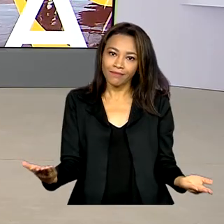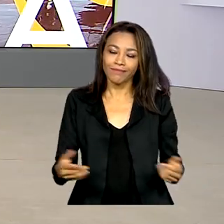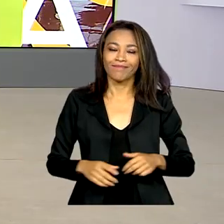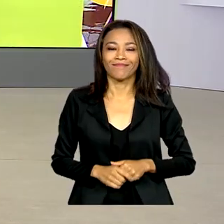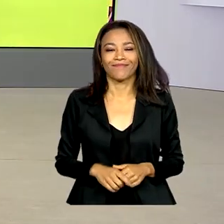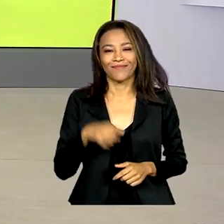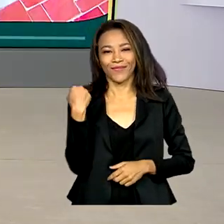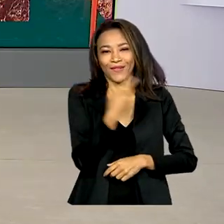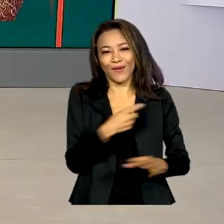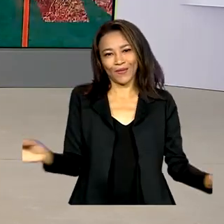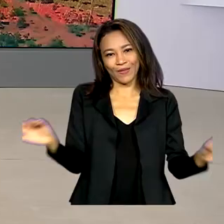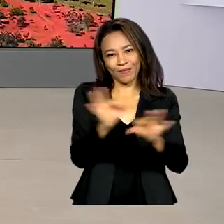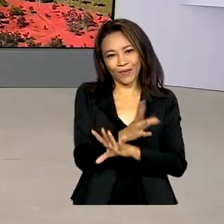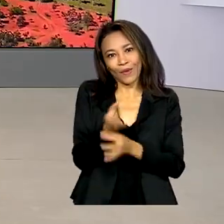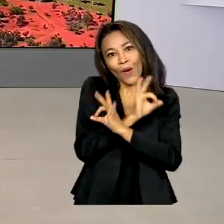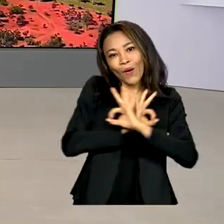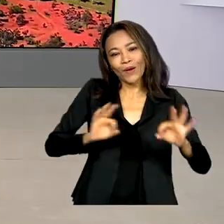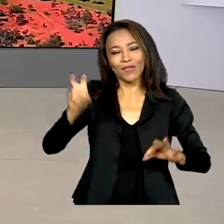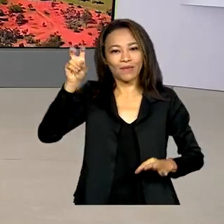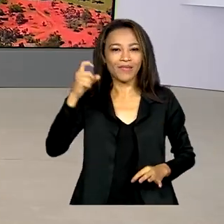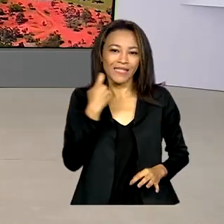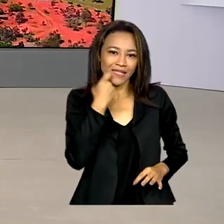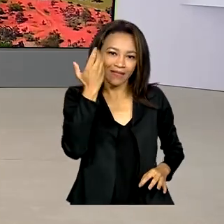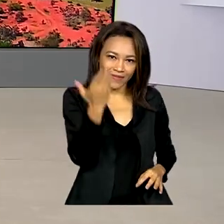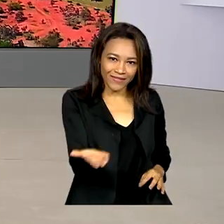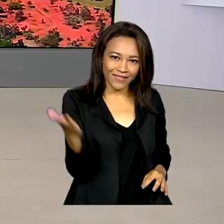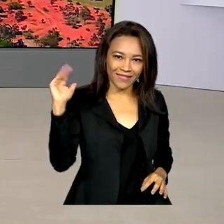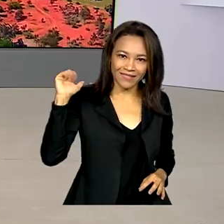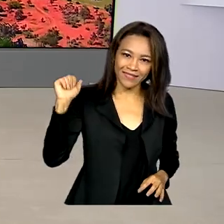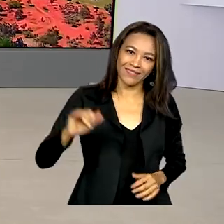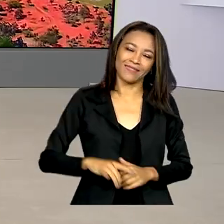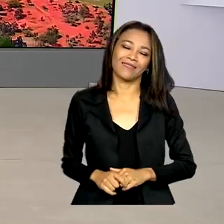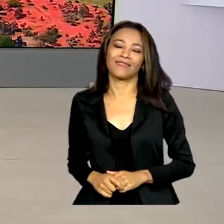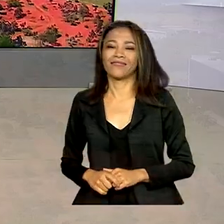A gente fica por aqui, uma ótima sexta-feira para você. Tchau!